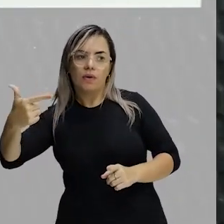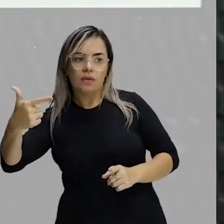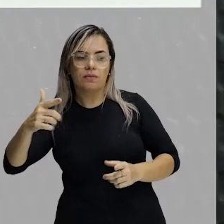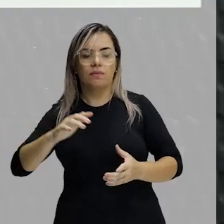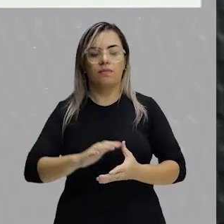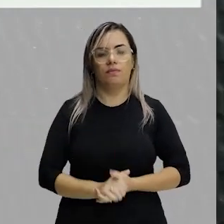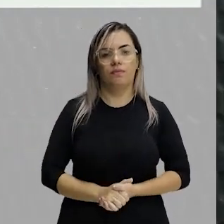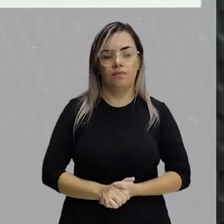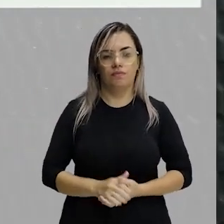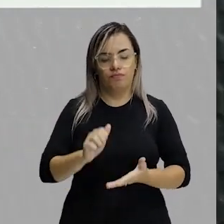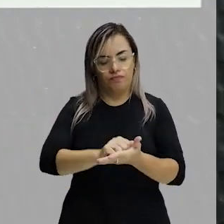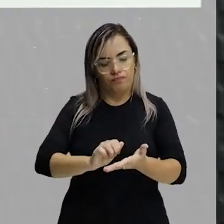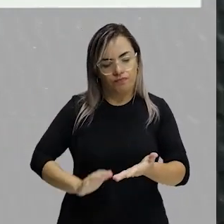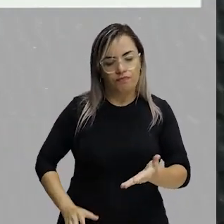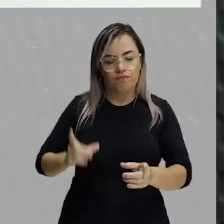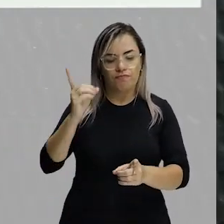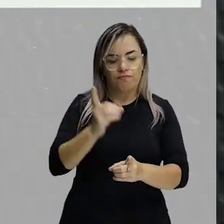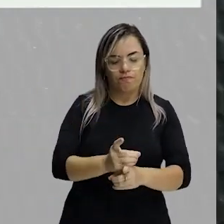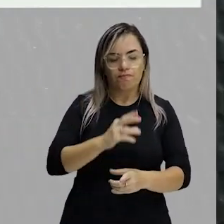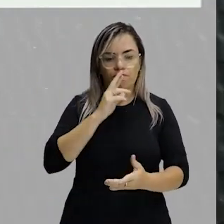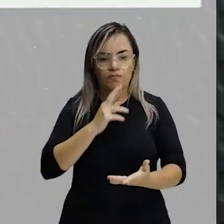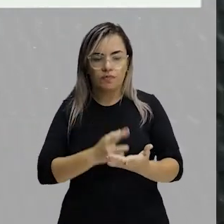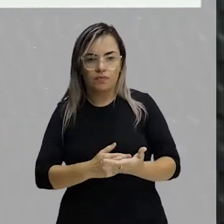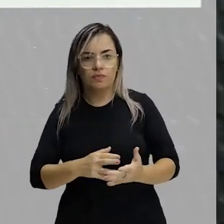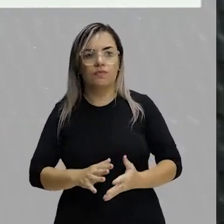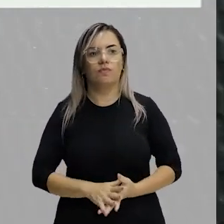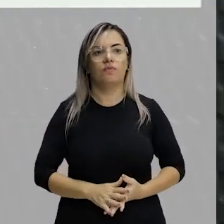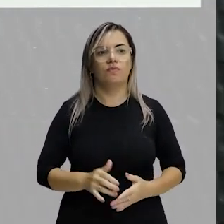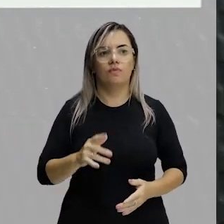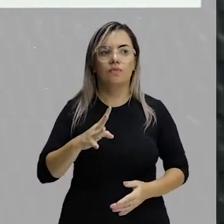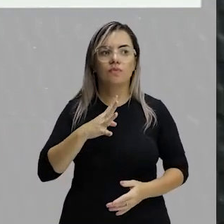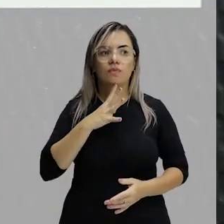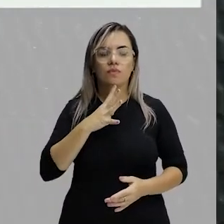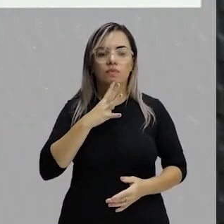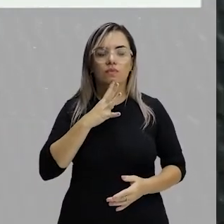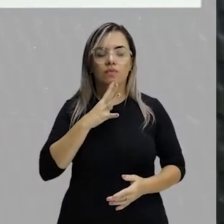questão. Beleza? Então, turma, já conhecemos aí